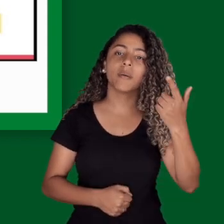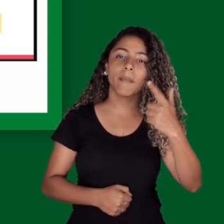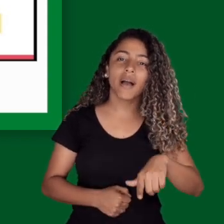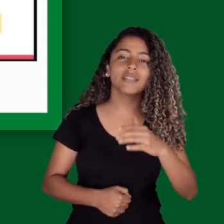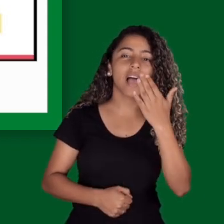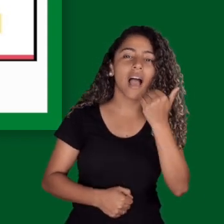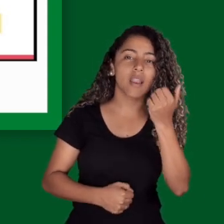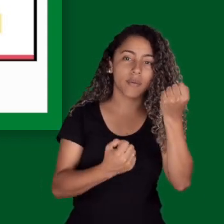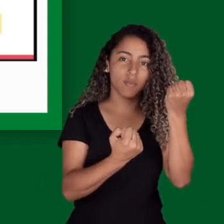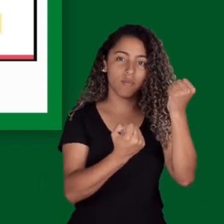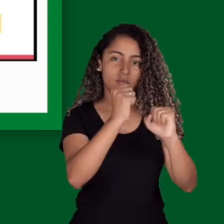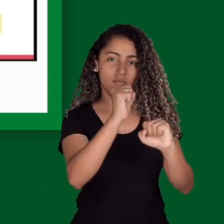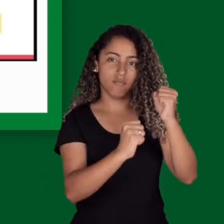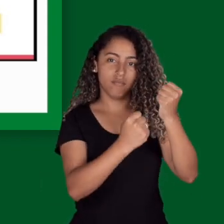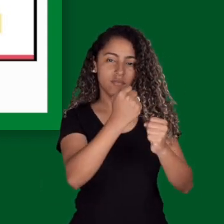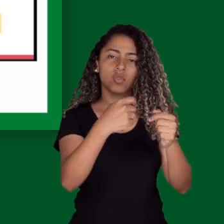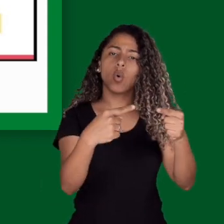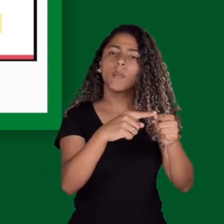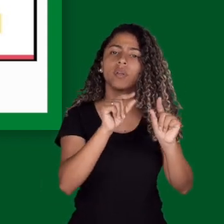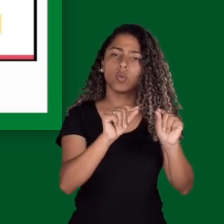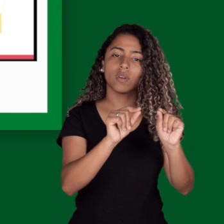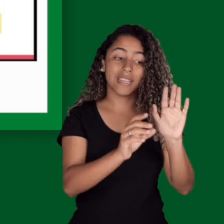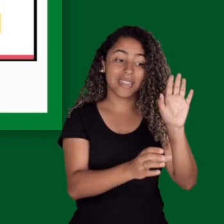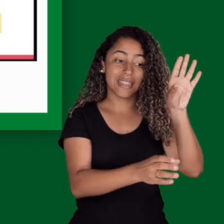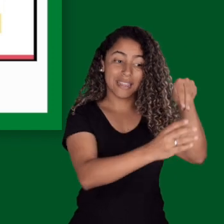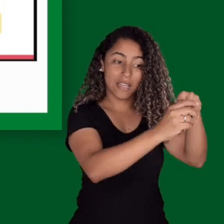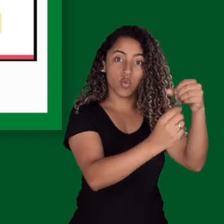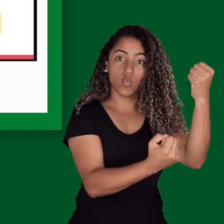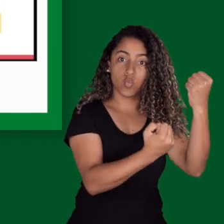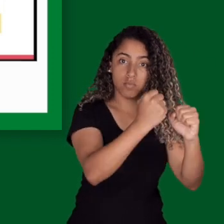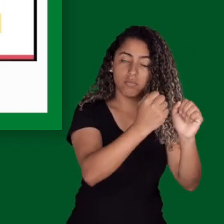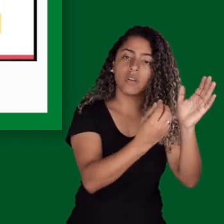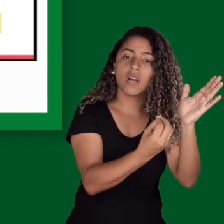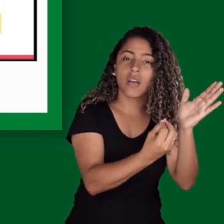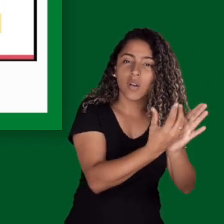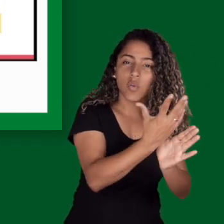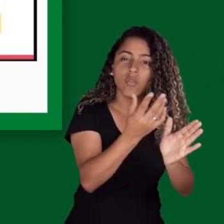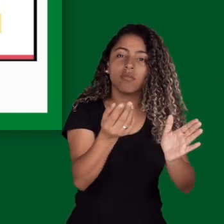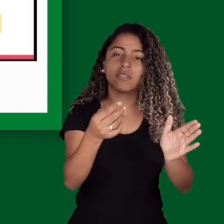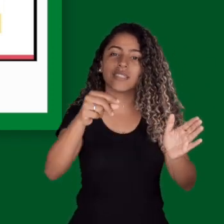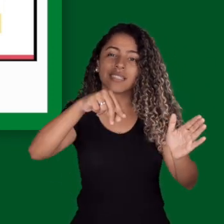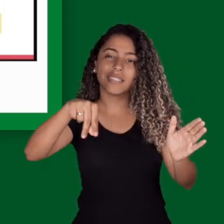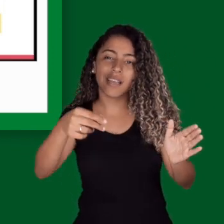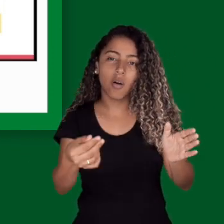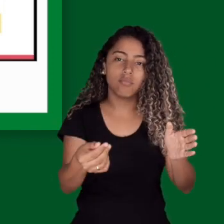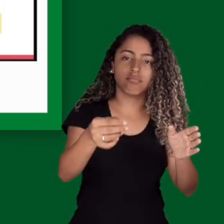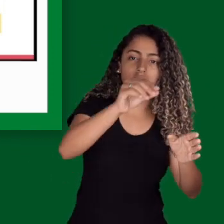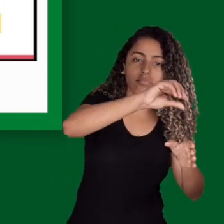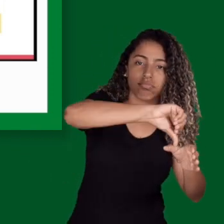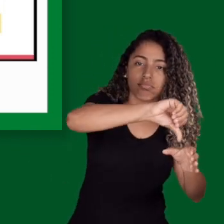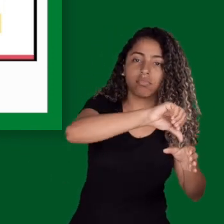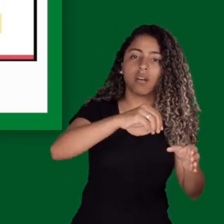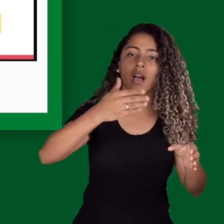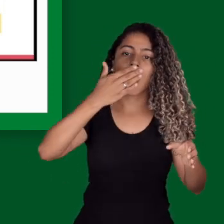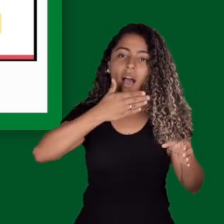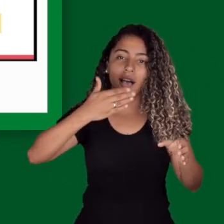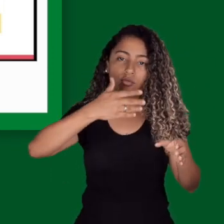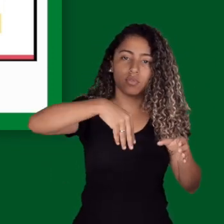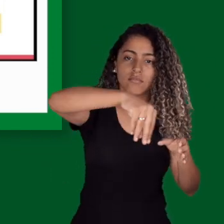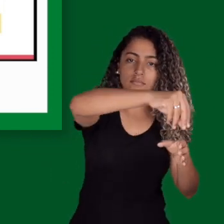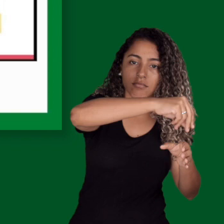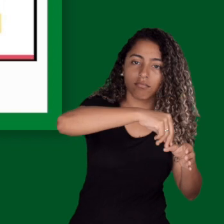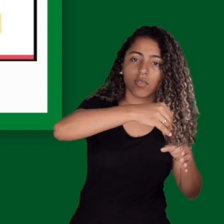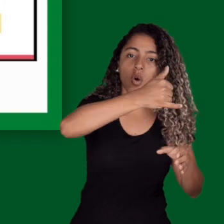Já os alimentos processados são produtos fabricados pela indústria que houve adição de sal, açúcar, óleo